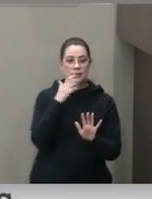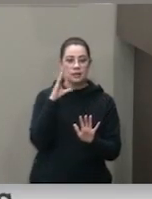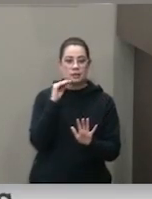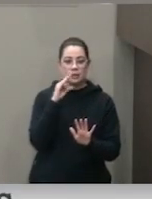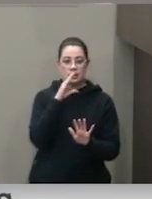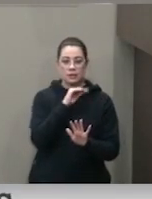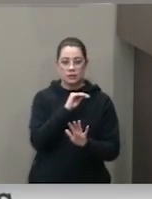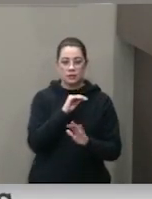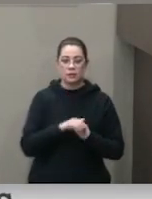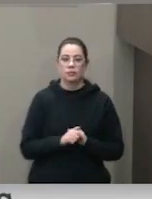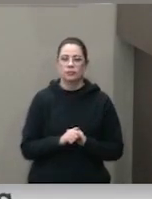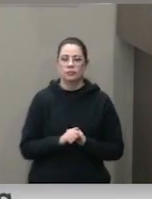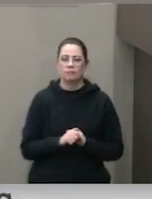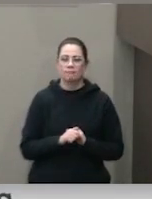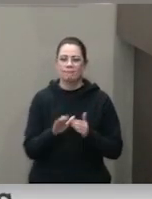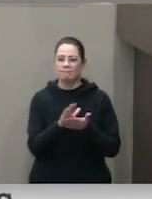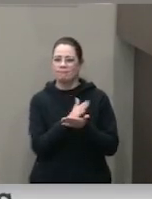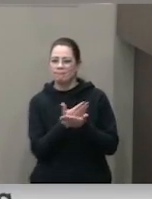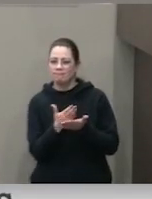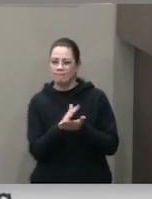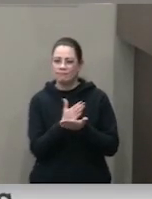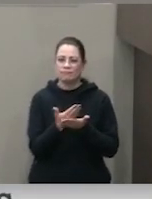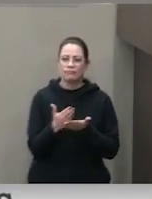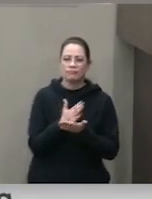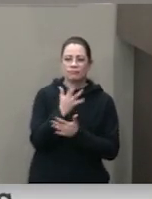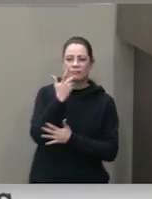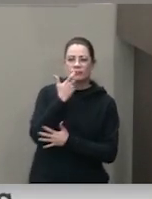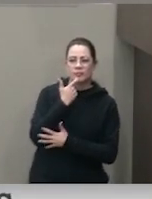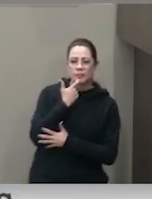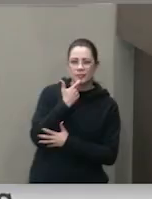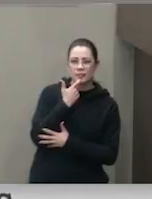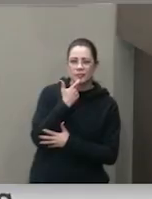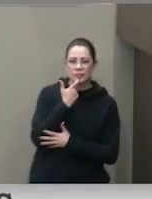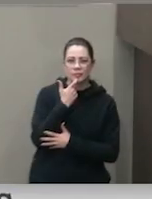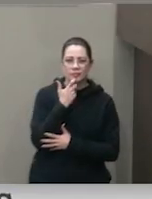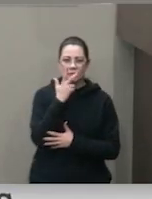redes sociais, muitas vezes uma criança